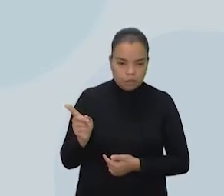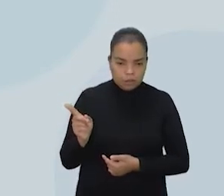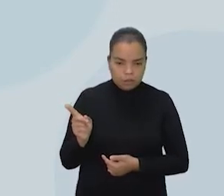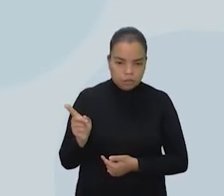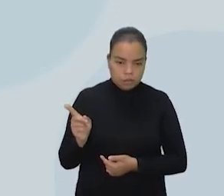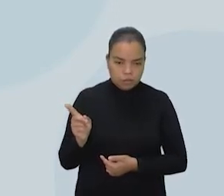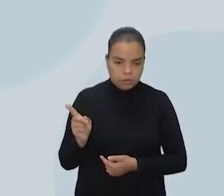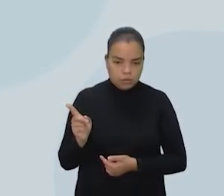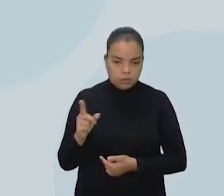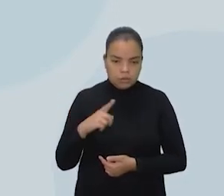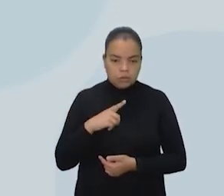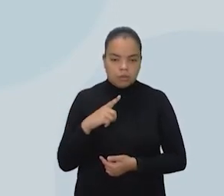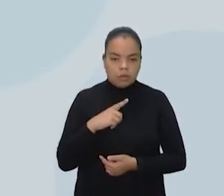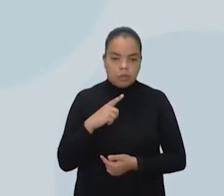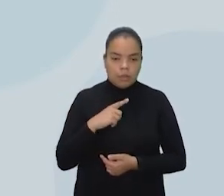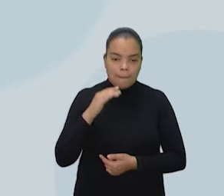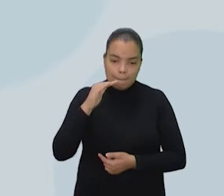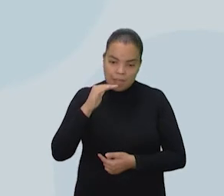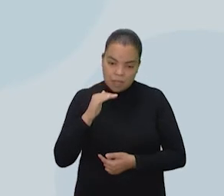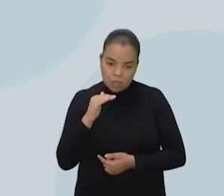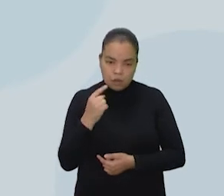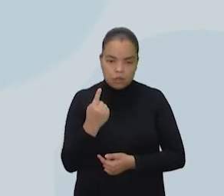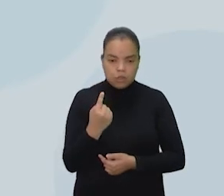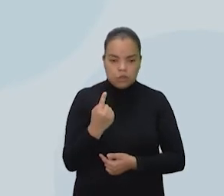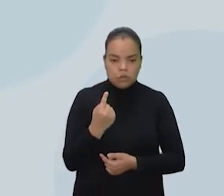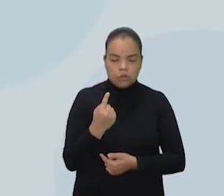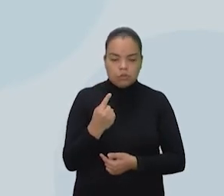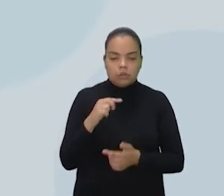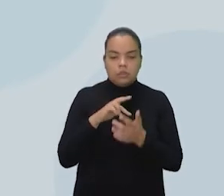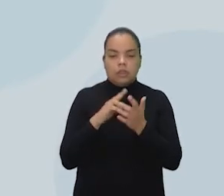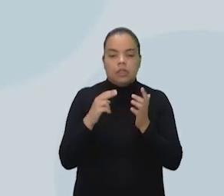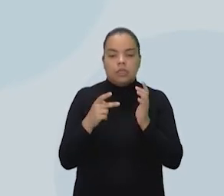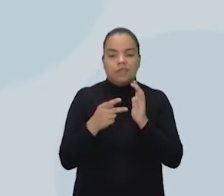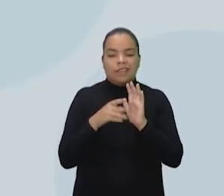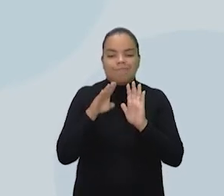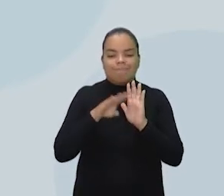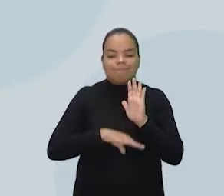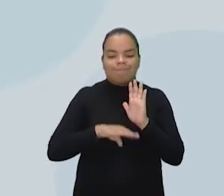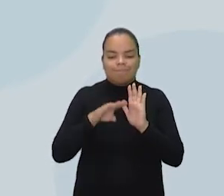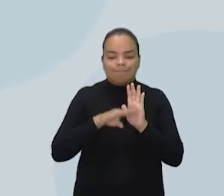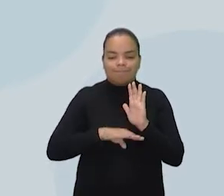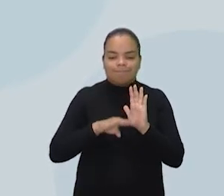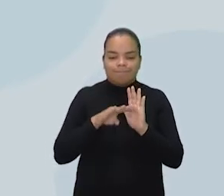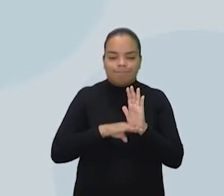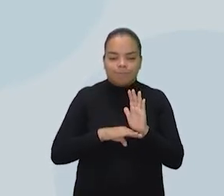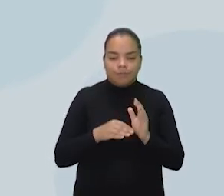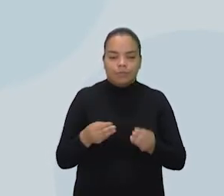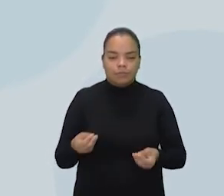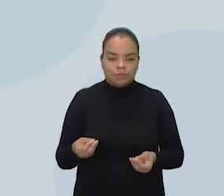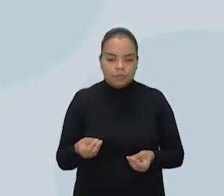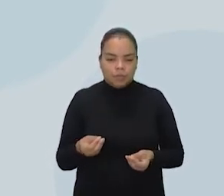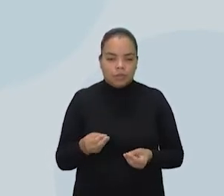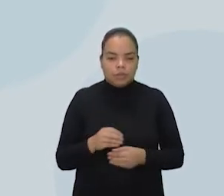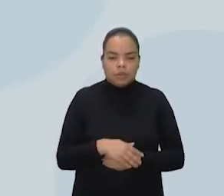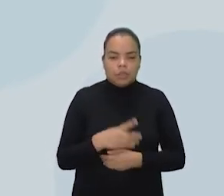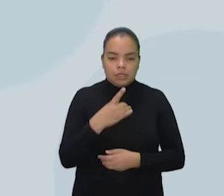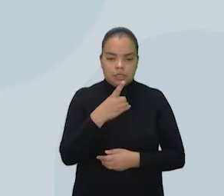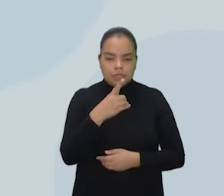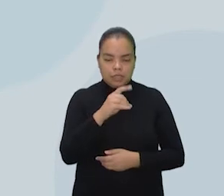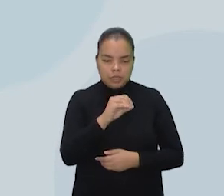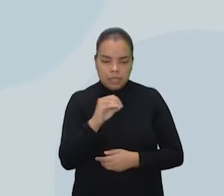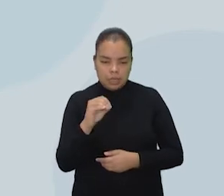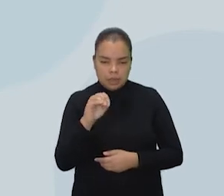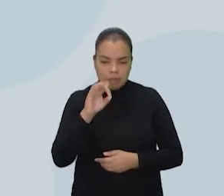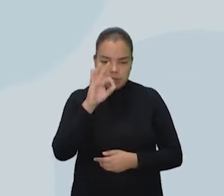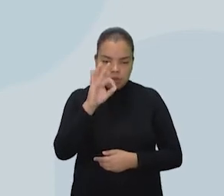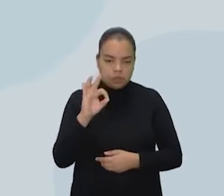o seu capital for menor que 1, significa que você está tendo desconto. O que você tinha era 100% ou 1, né?